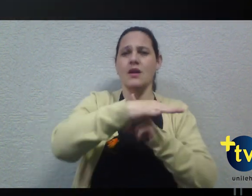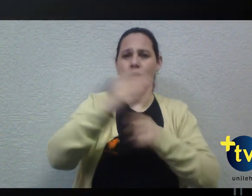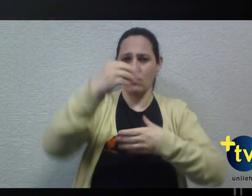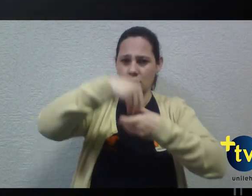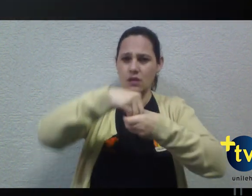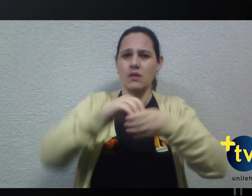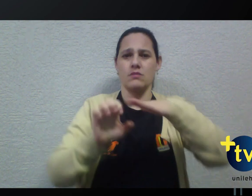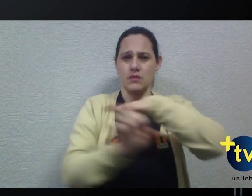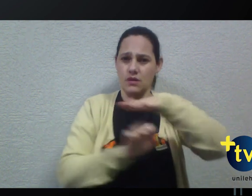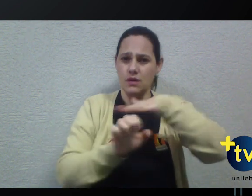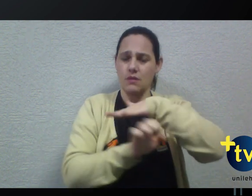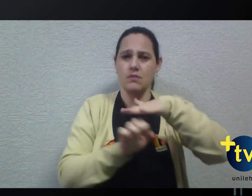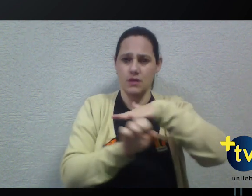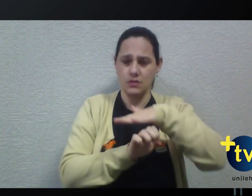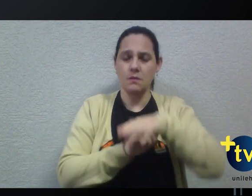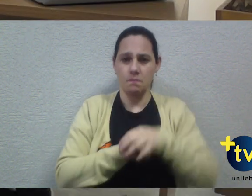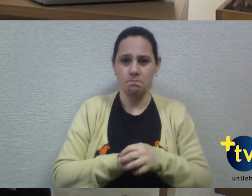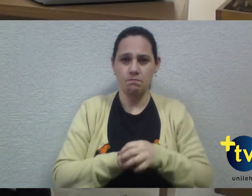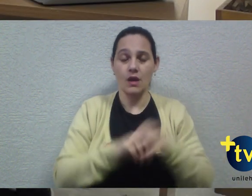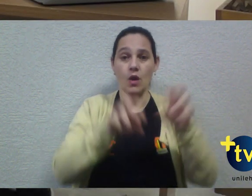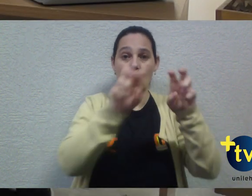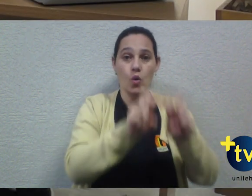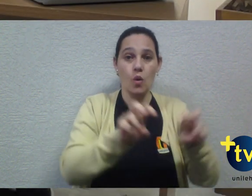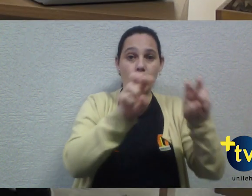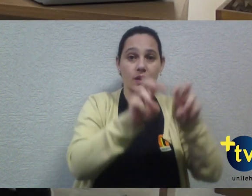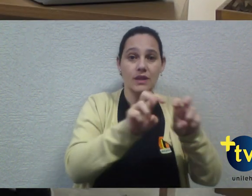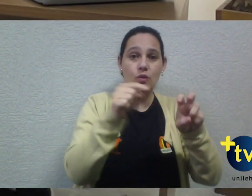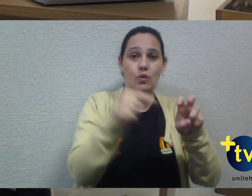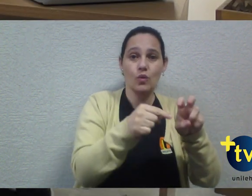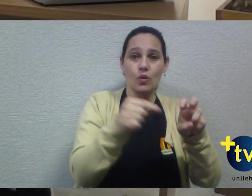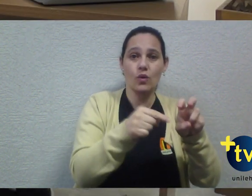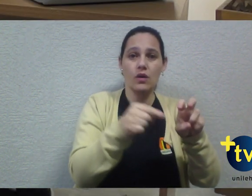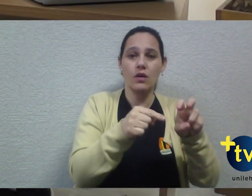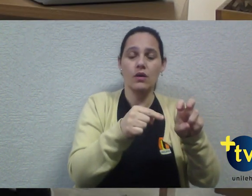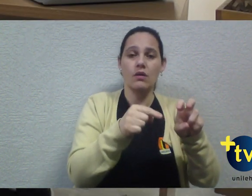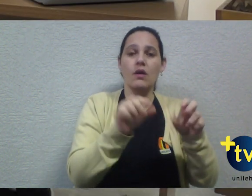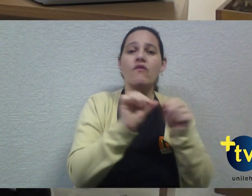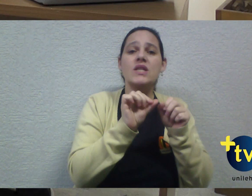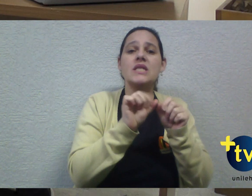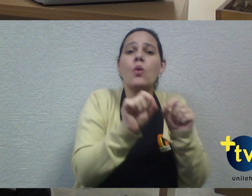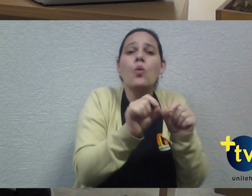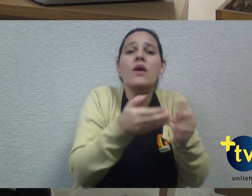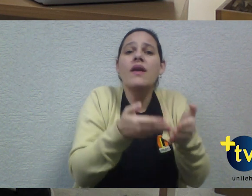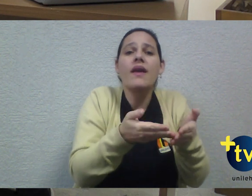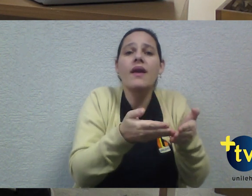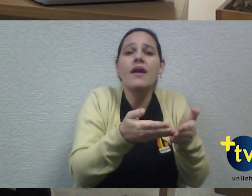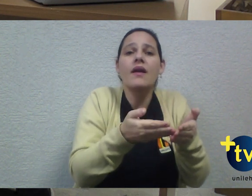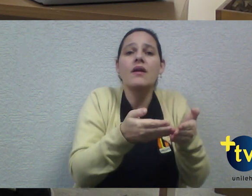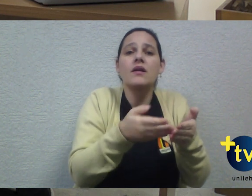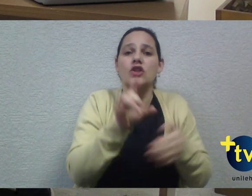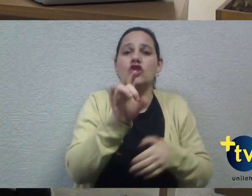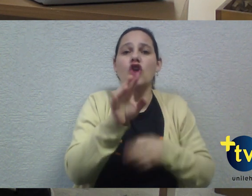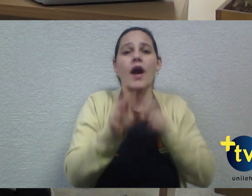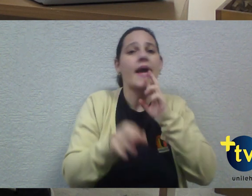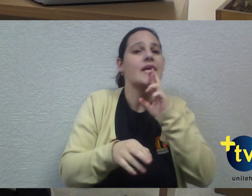Como já destaquei inicialmente, a função do computador, a função dos robôs, a função dos algoritmos é